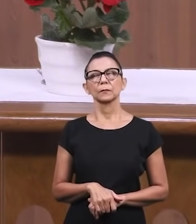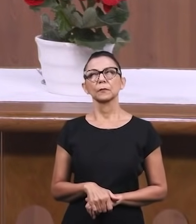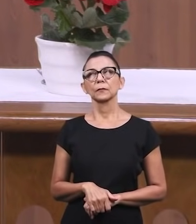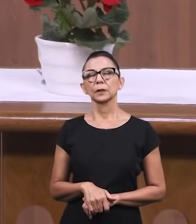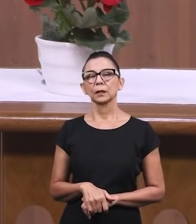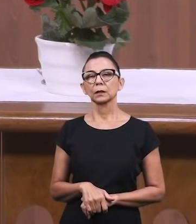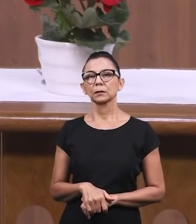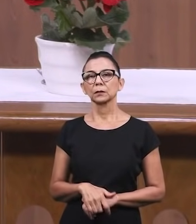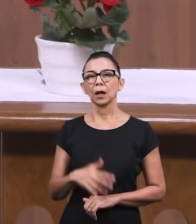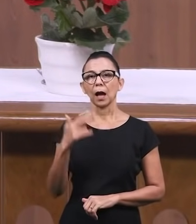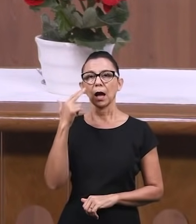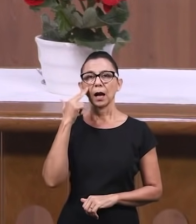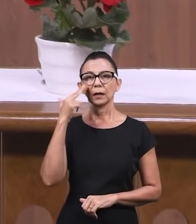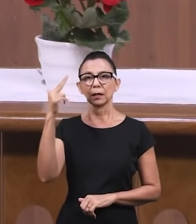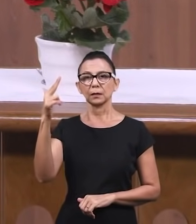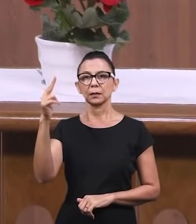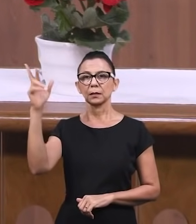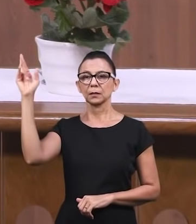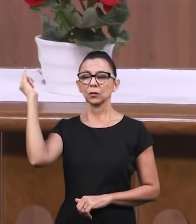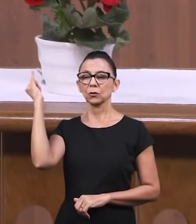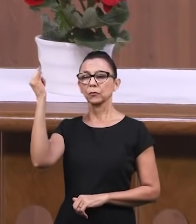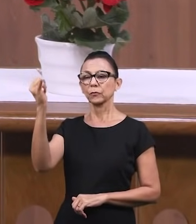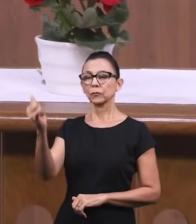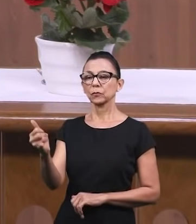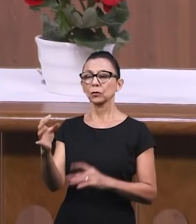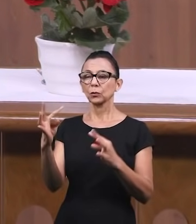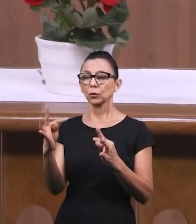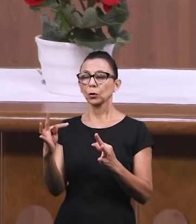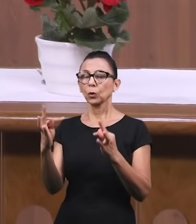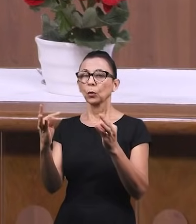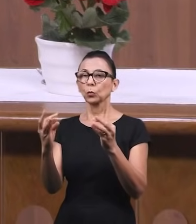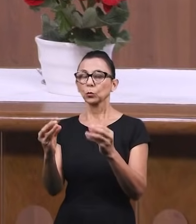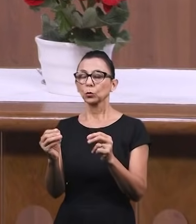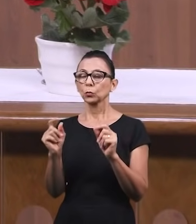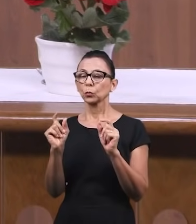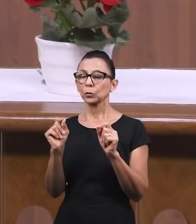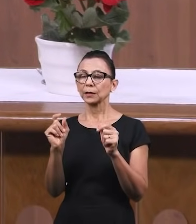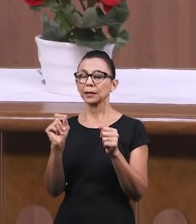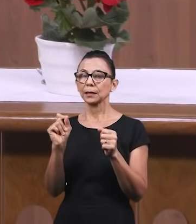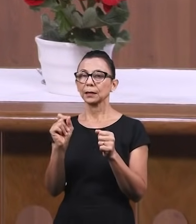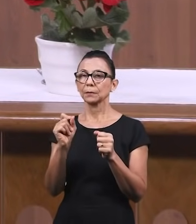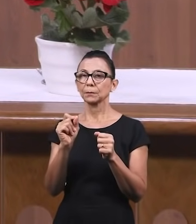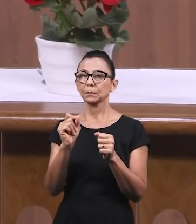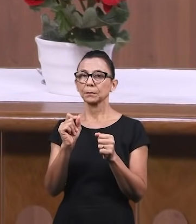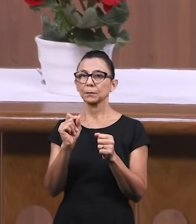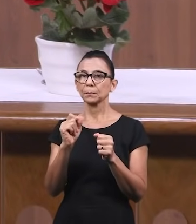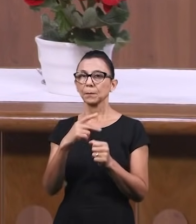que Saulo estava fazendo naquela hora, em jejum,